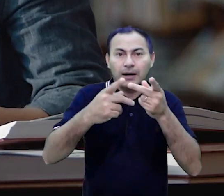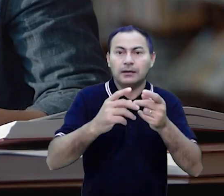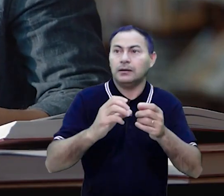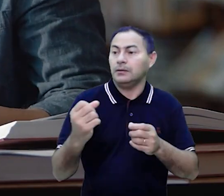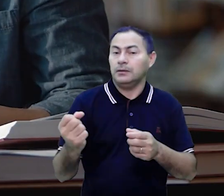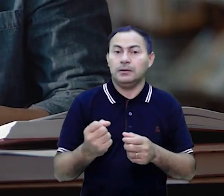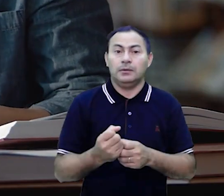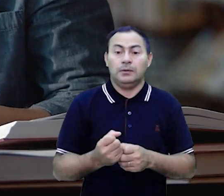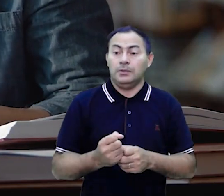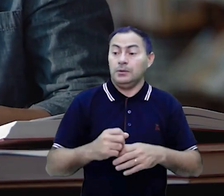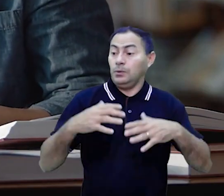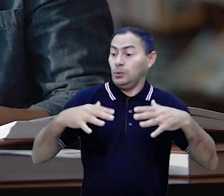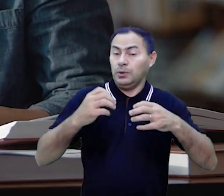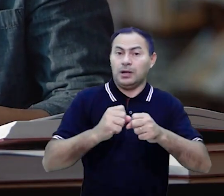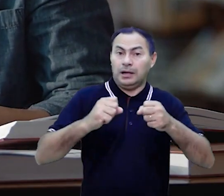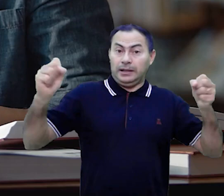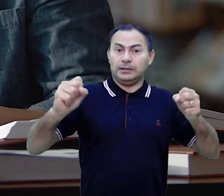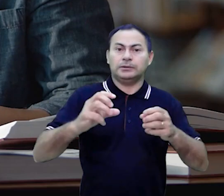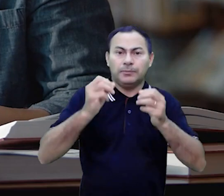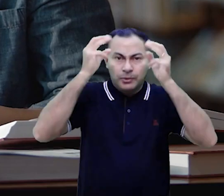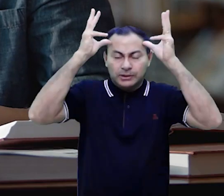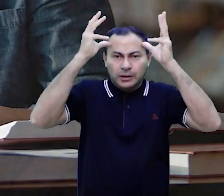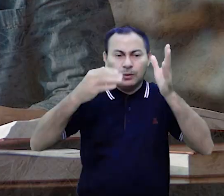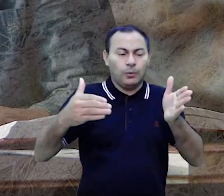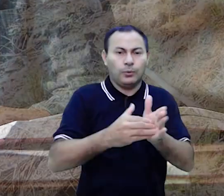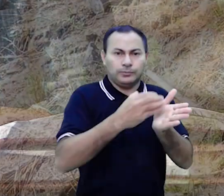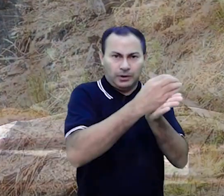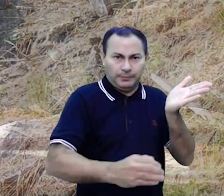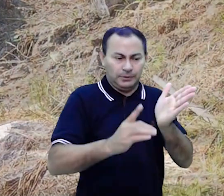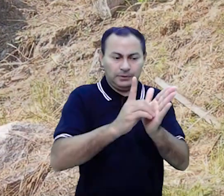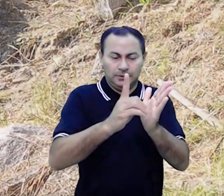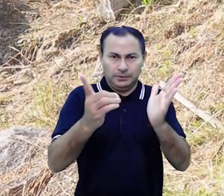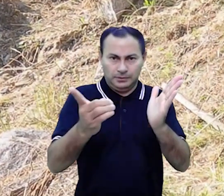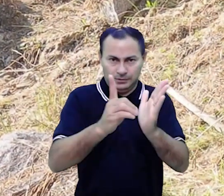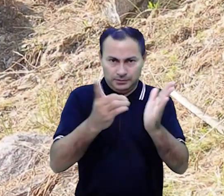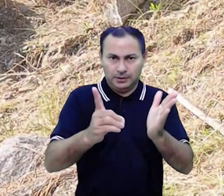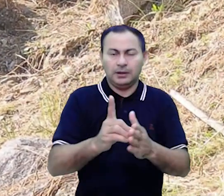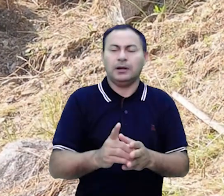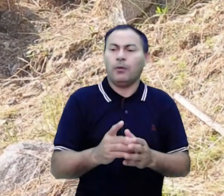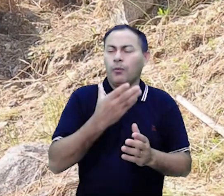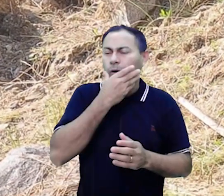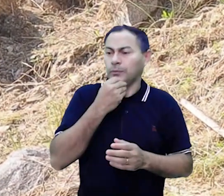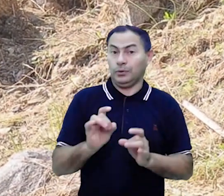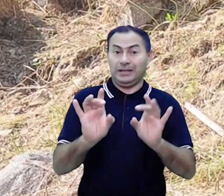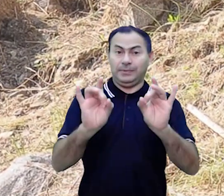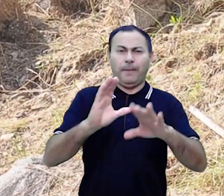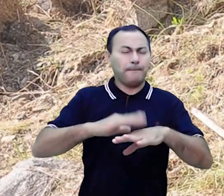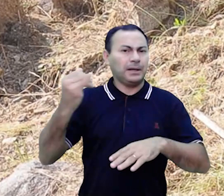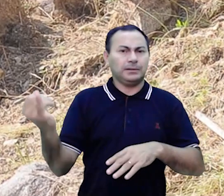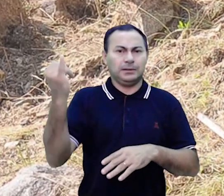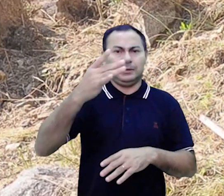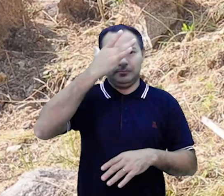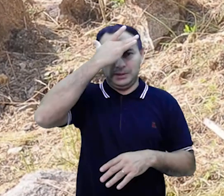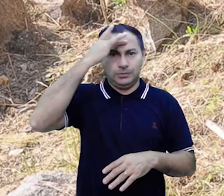fala sobre a grandeza de Moisés. O último capítulo de Deuteronômio afirma que ele era um homem inigualável, um